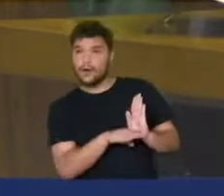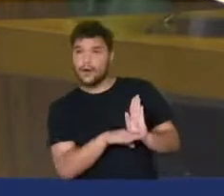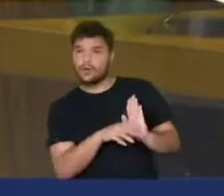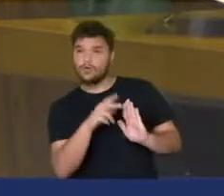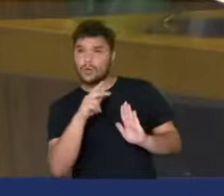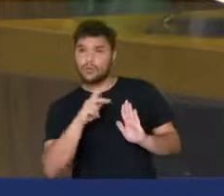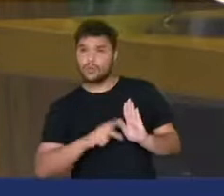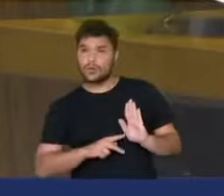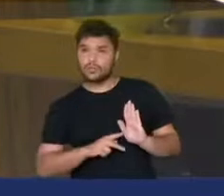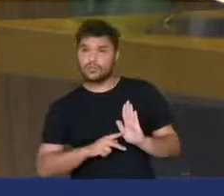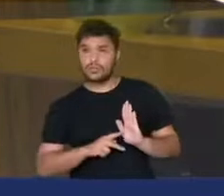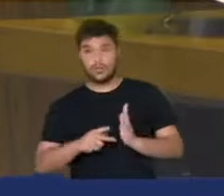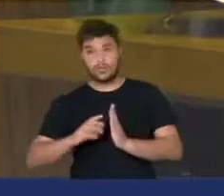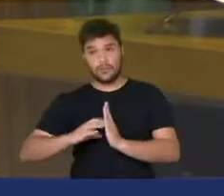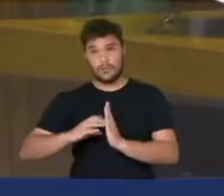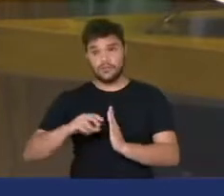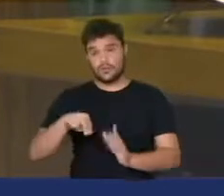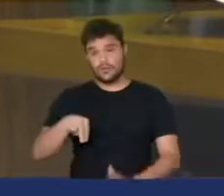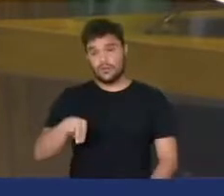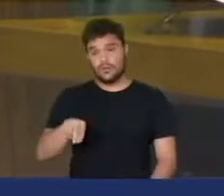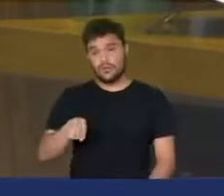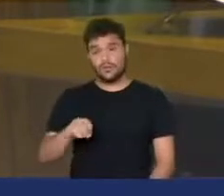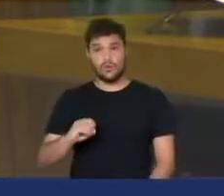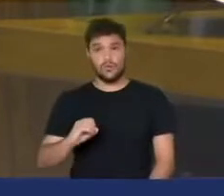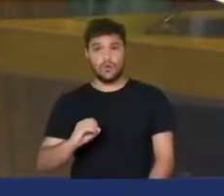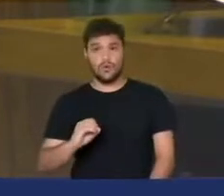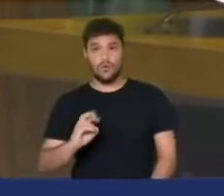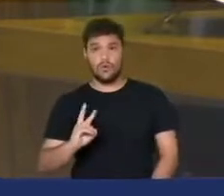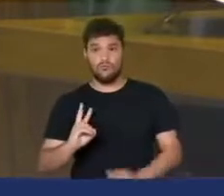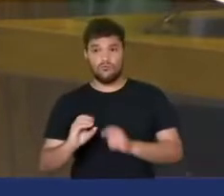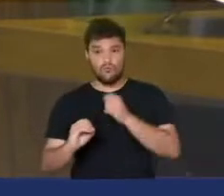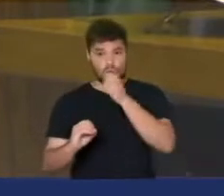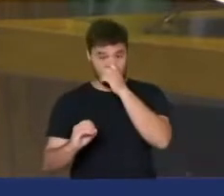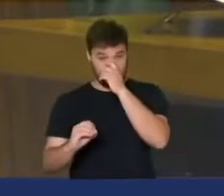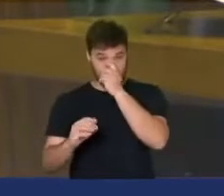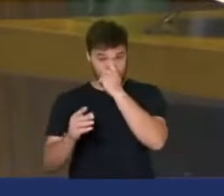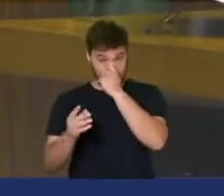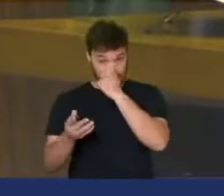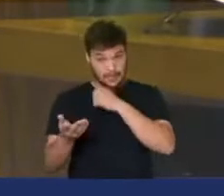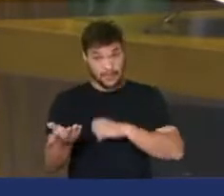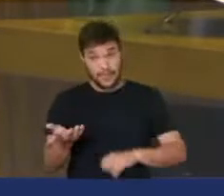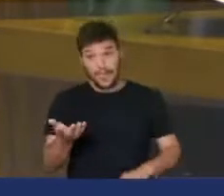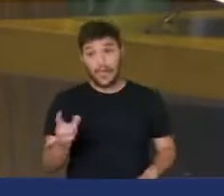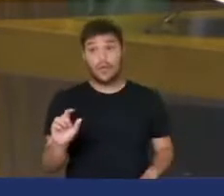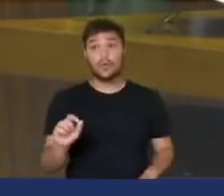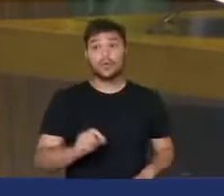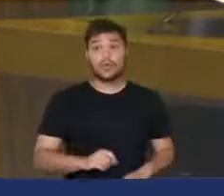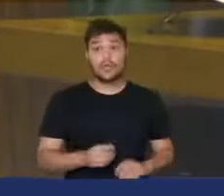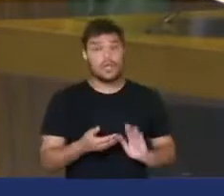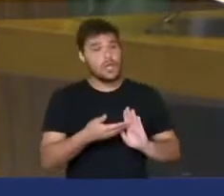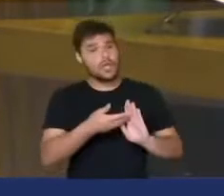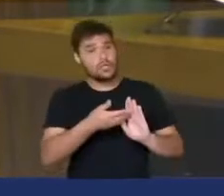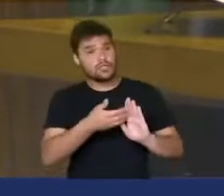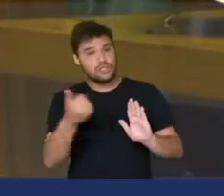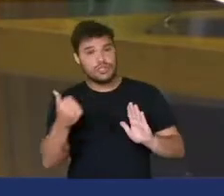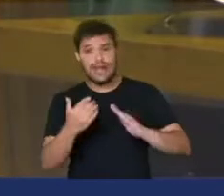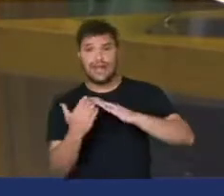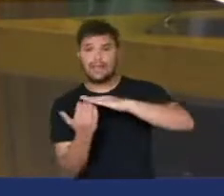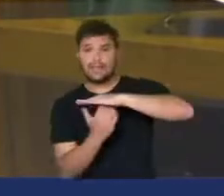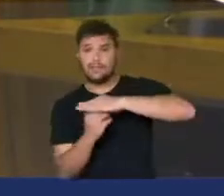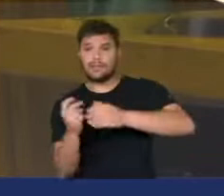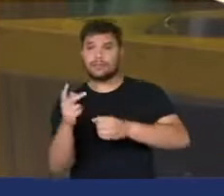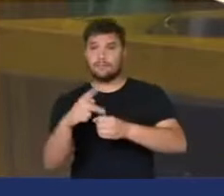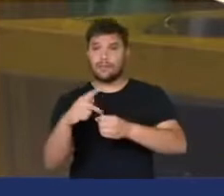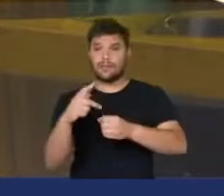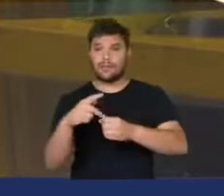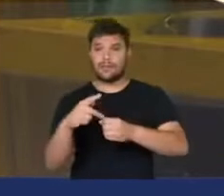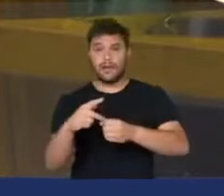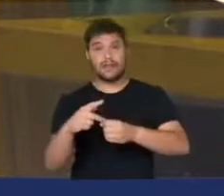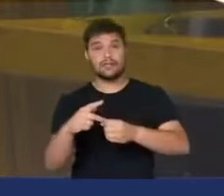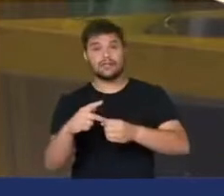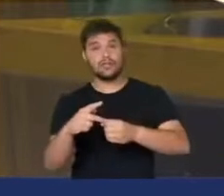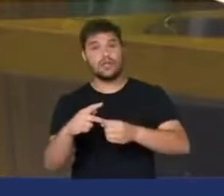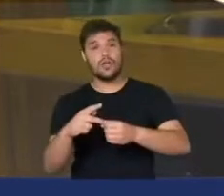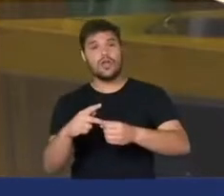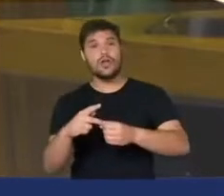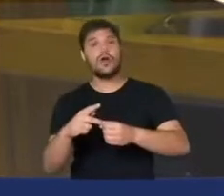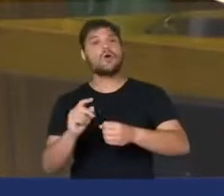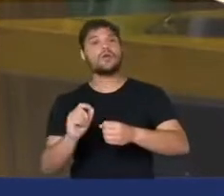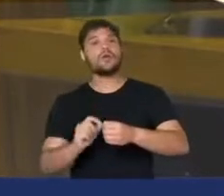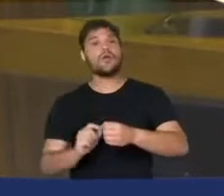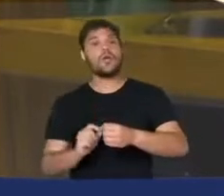Partido Novo que pretende retirar da Petrobras a exclusividade